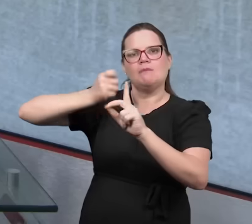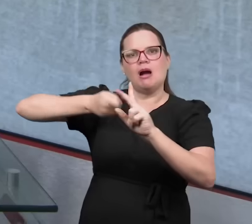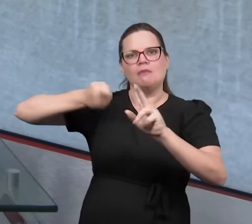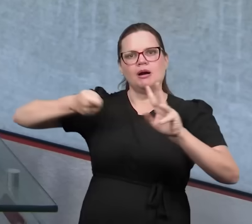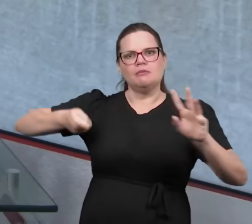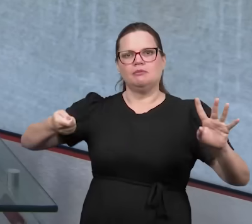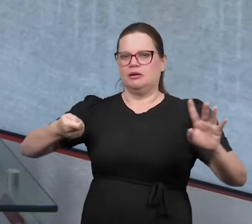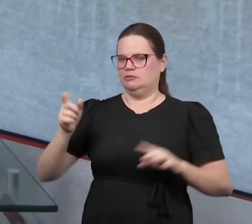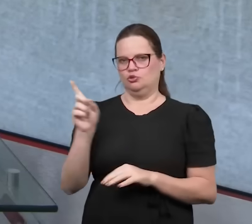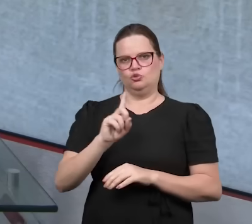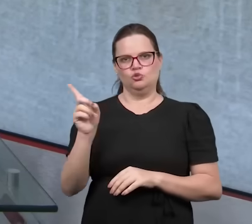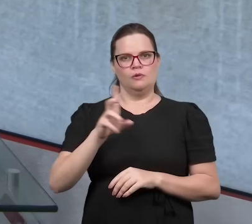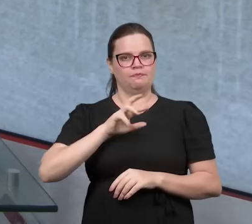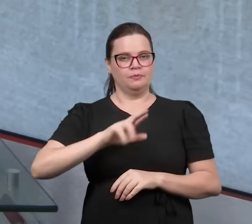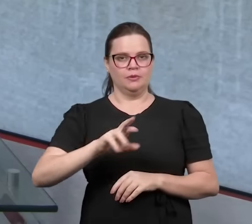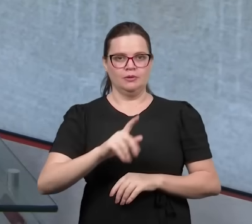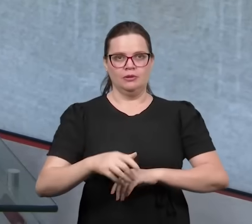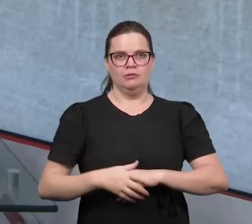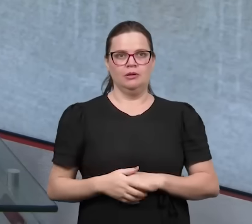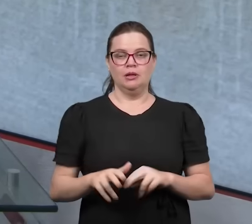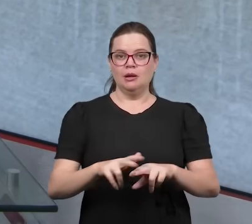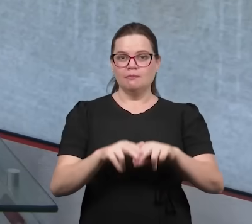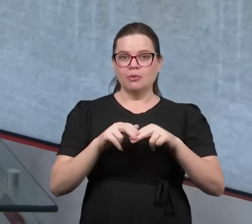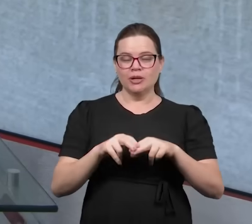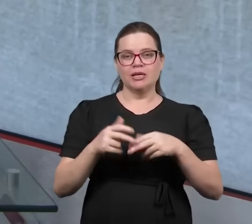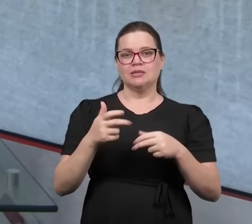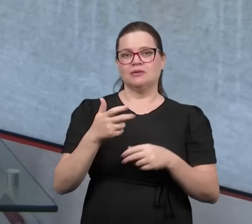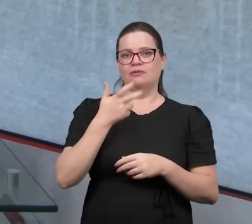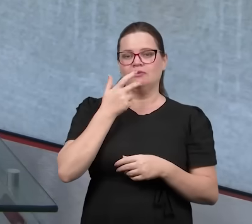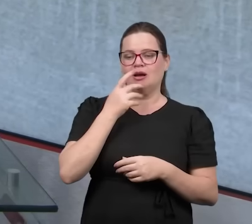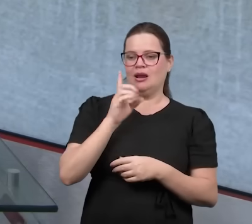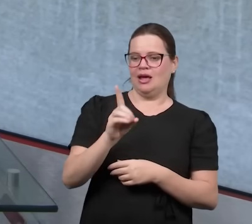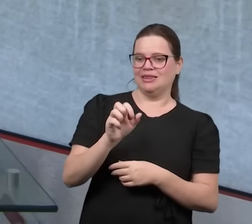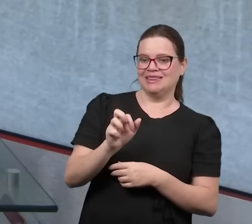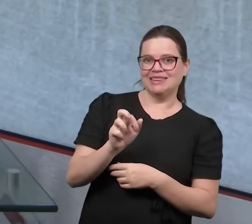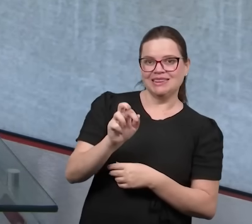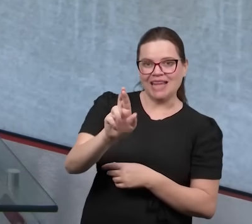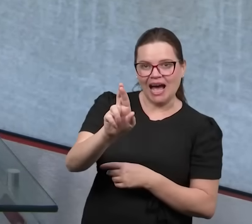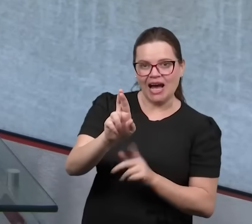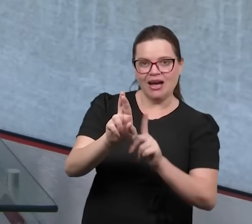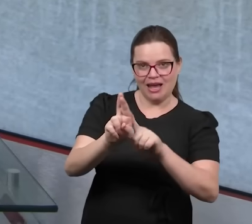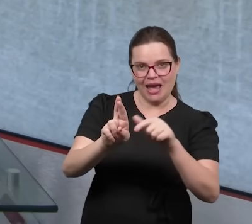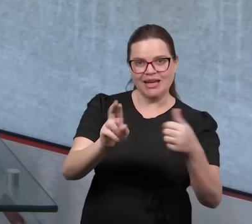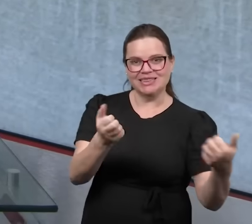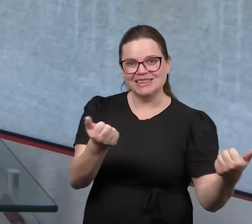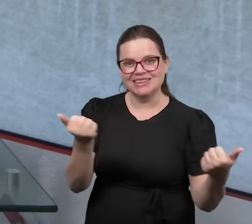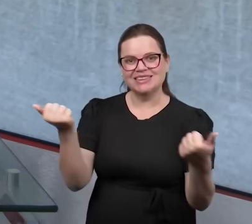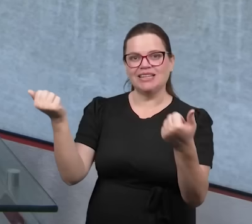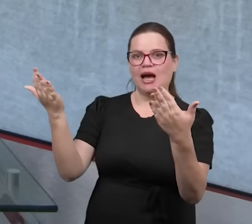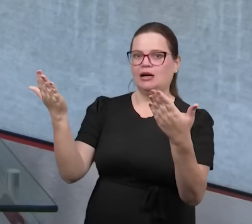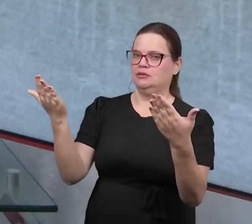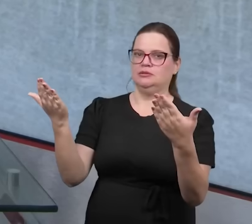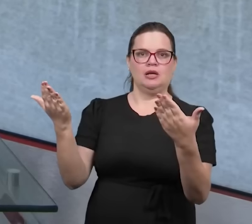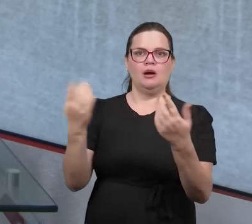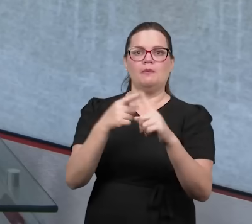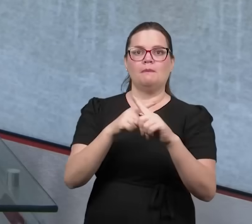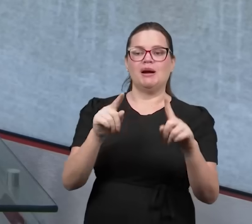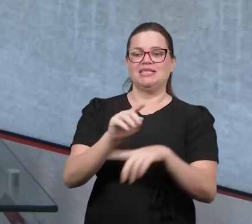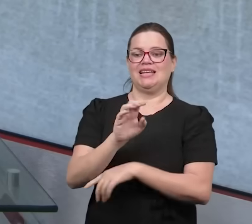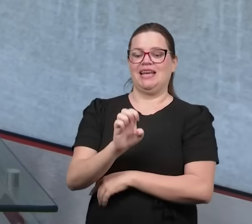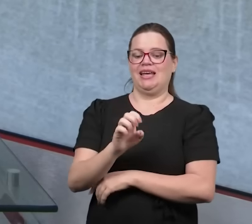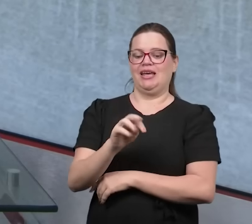não é recomendável usar a palavra dar quando se trata de dízimo, mas usar a